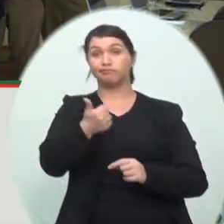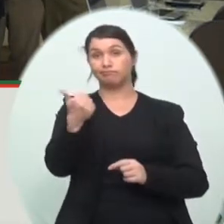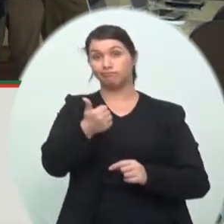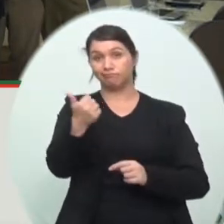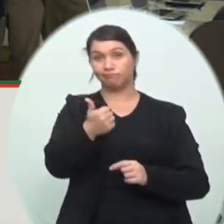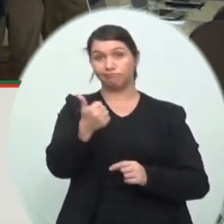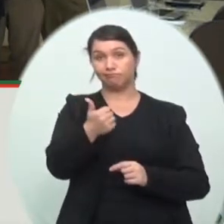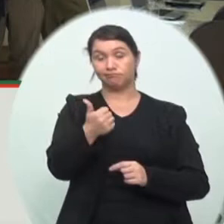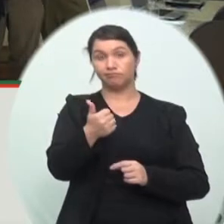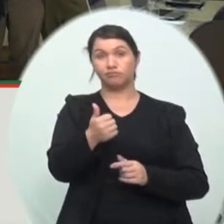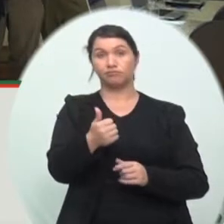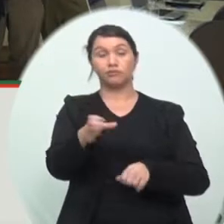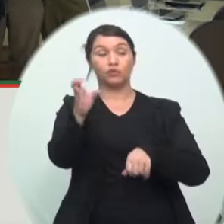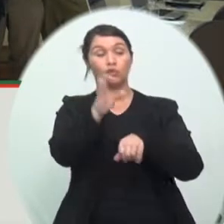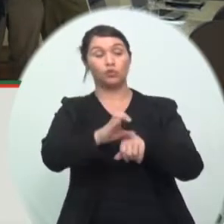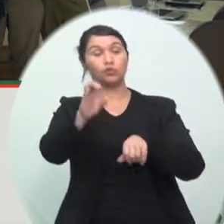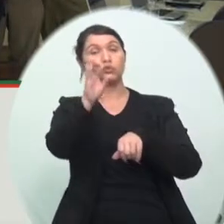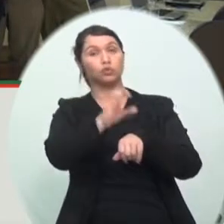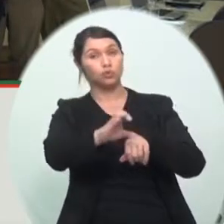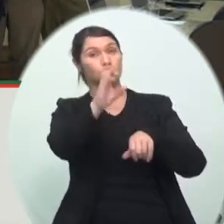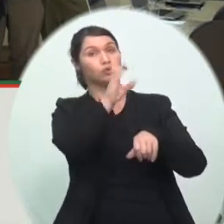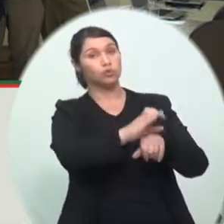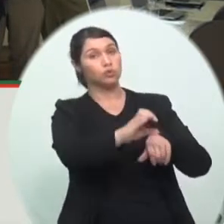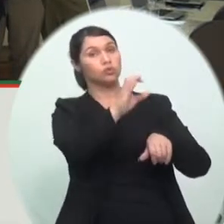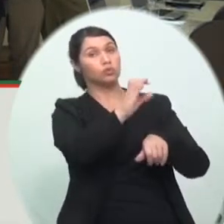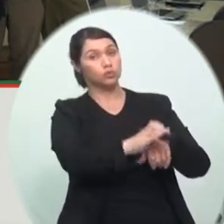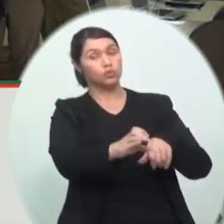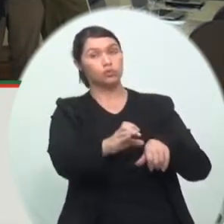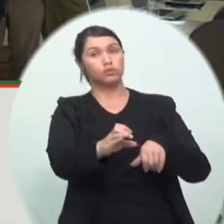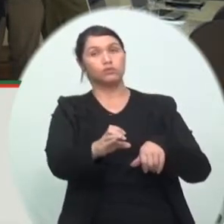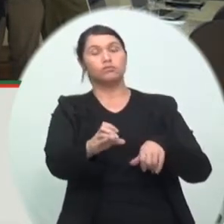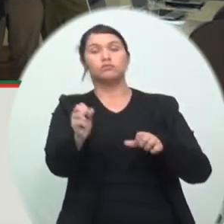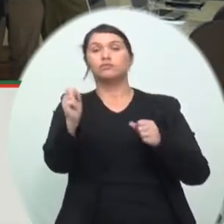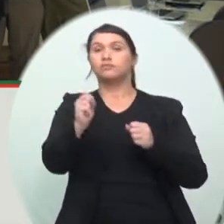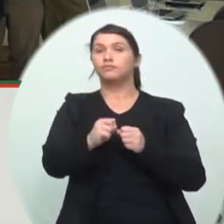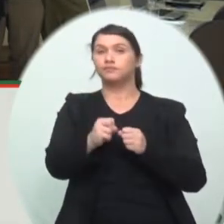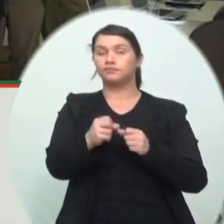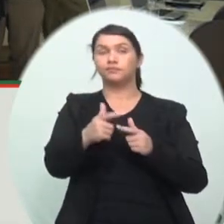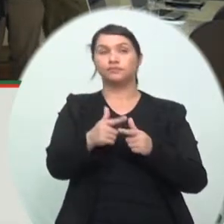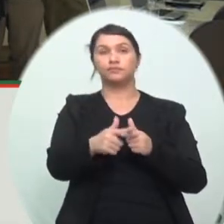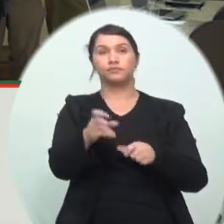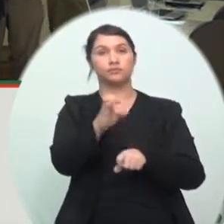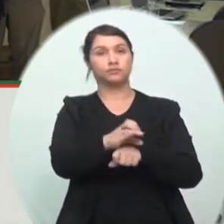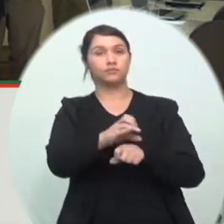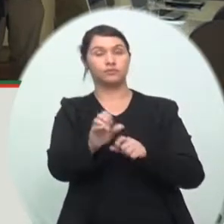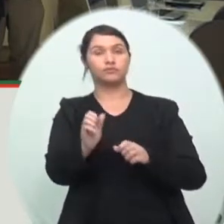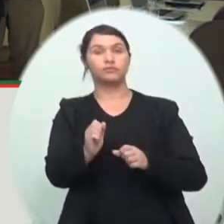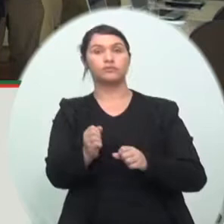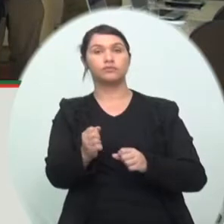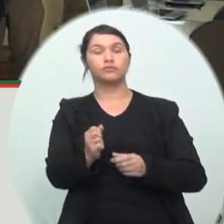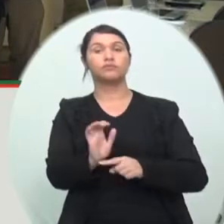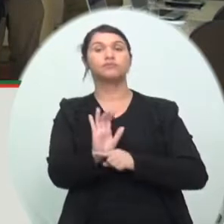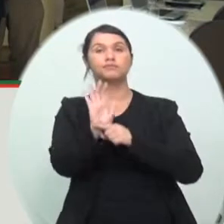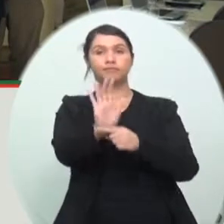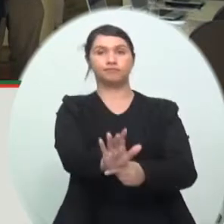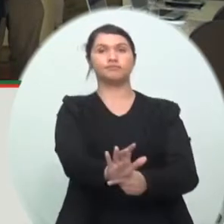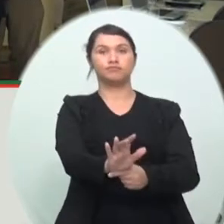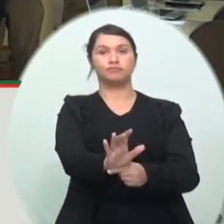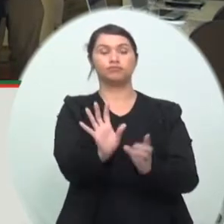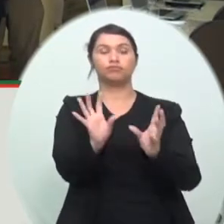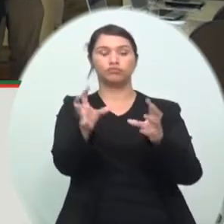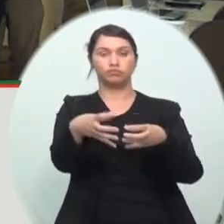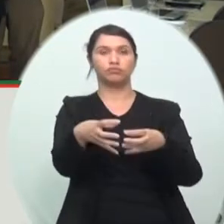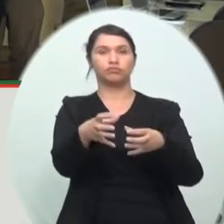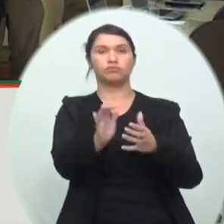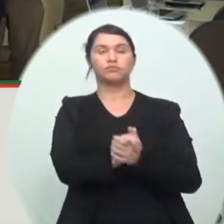trazer os cursos que motivaram muito a nossa tropa. E foram esses cursos que impulsionaram